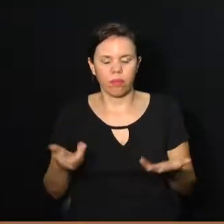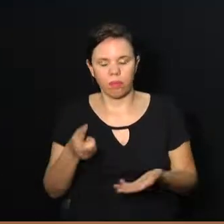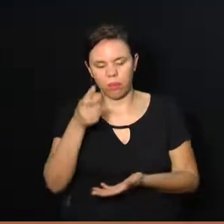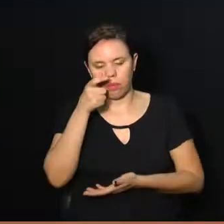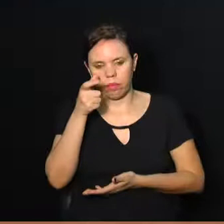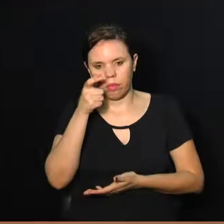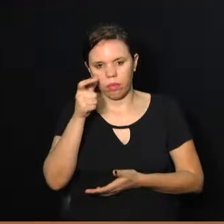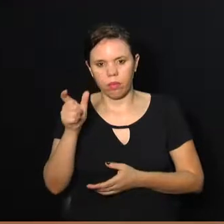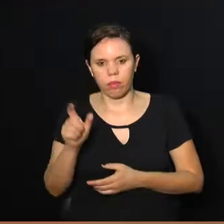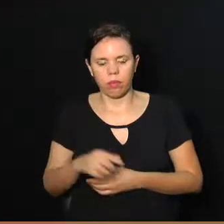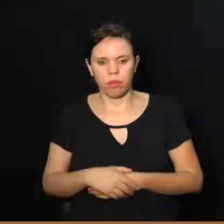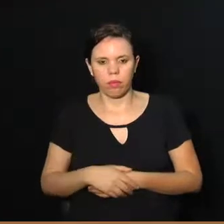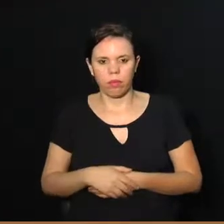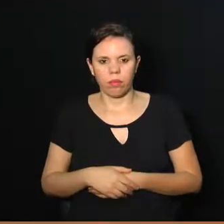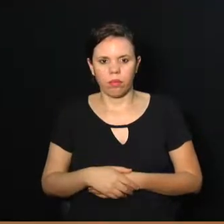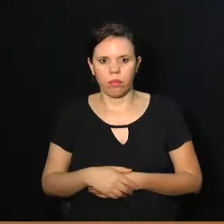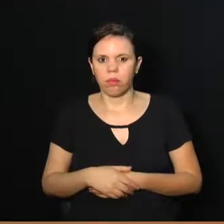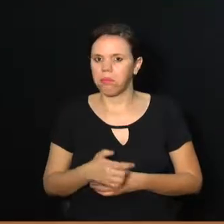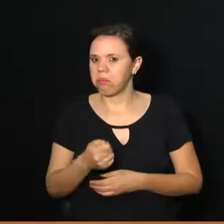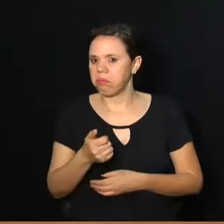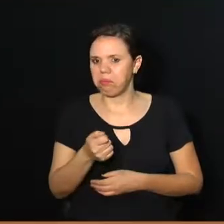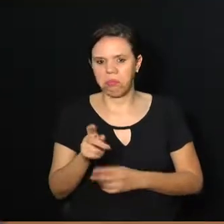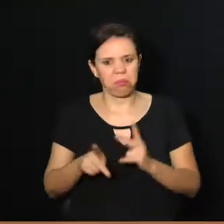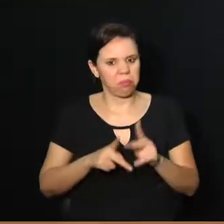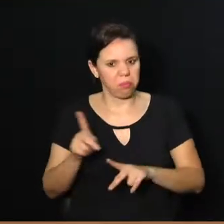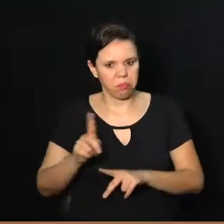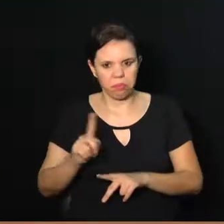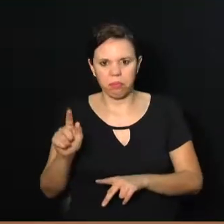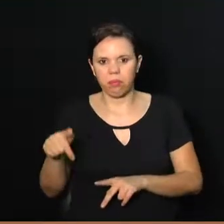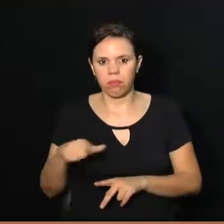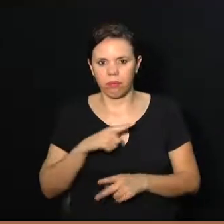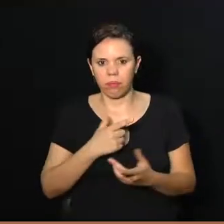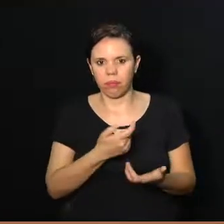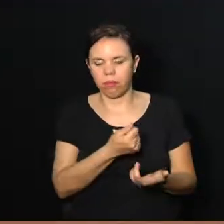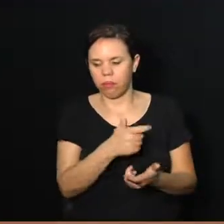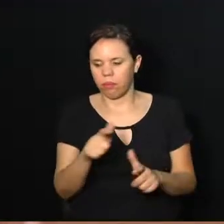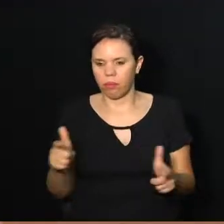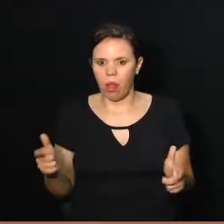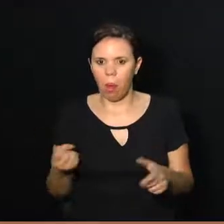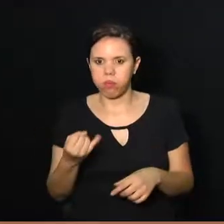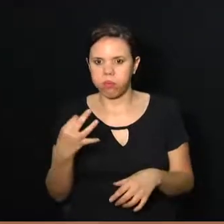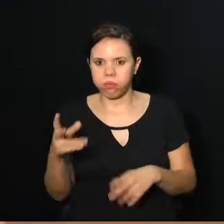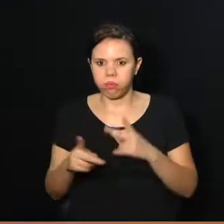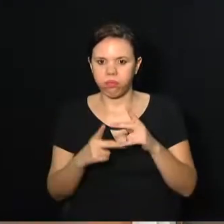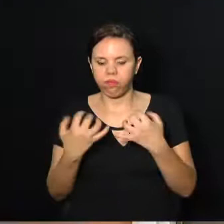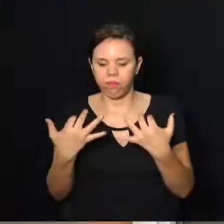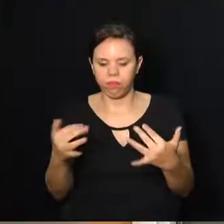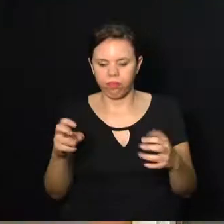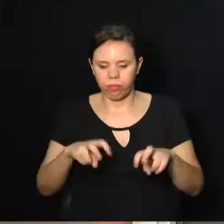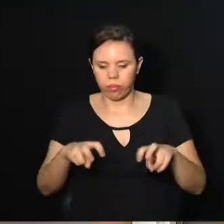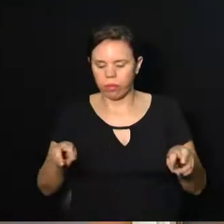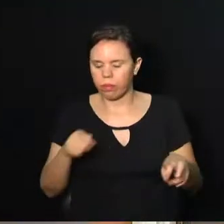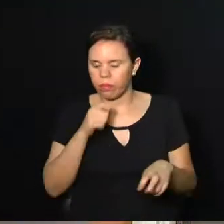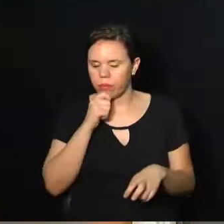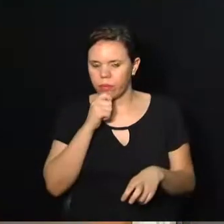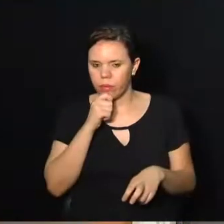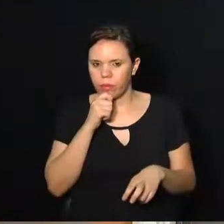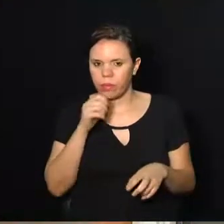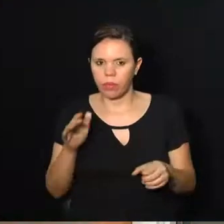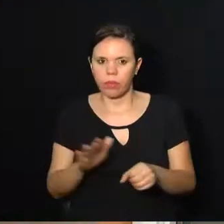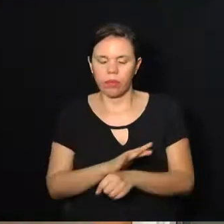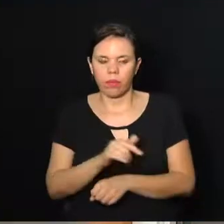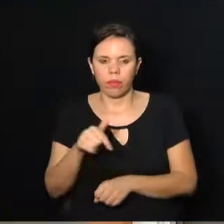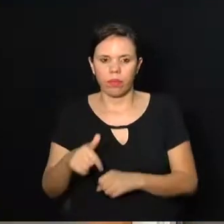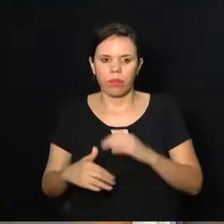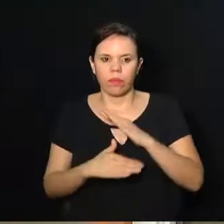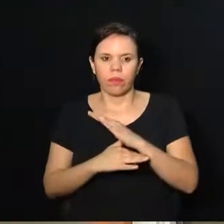assistem, que não são poucas pessoas, né? Por mais que aqui não tenha aquele número, né, que deveria preencher essa